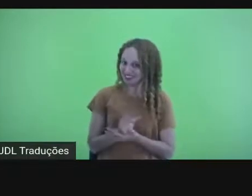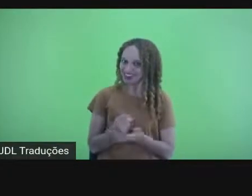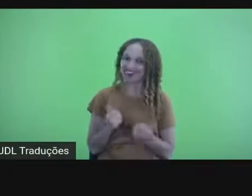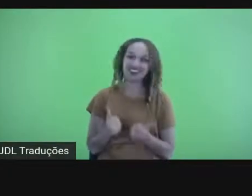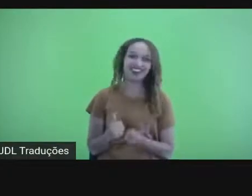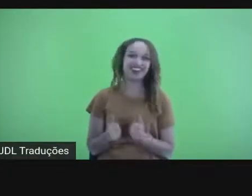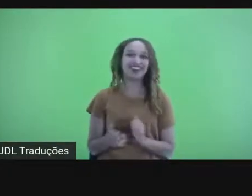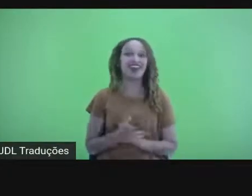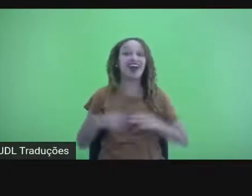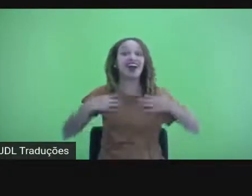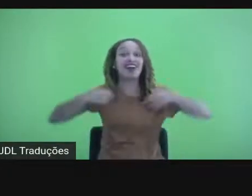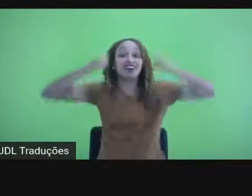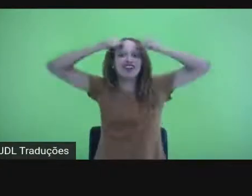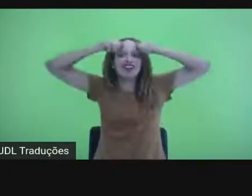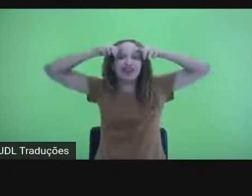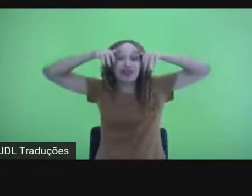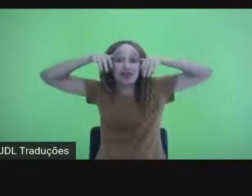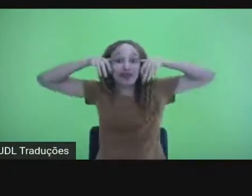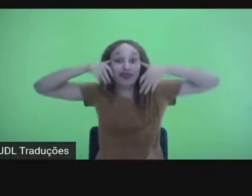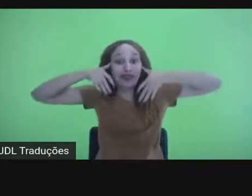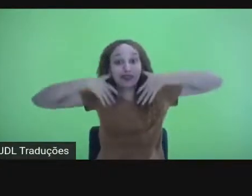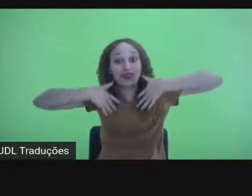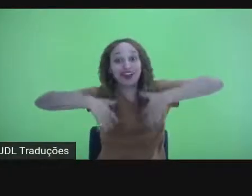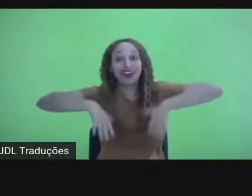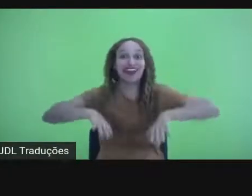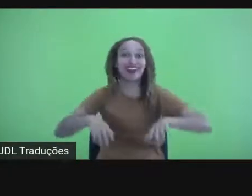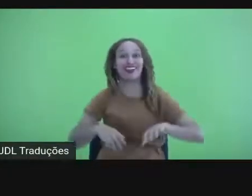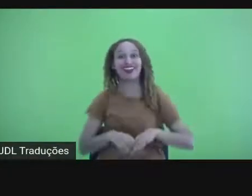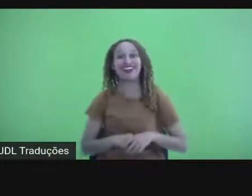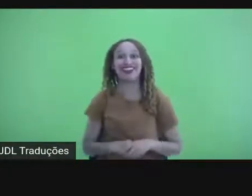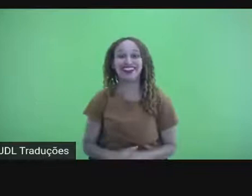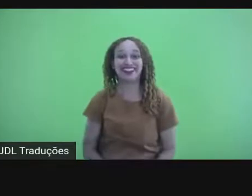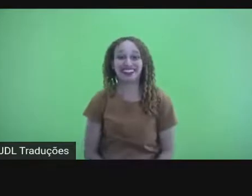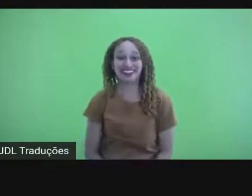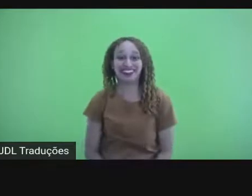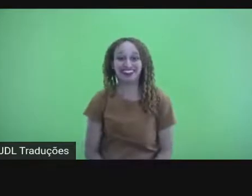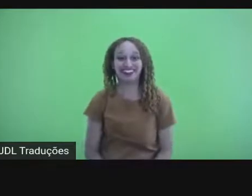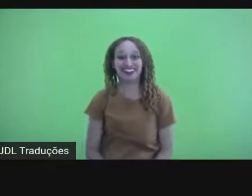Deu até um suador aqui, gente, de medo de cair tudo e não conseguir concluir.